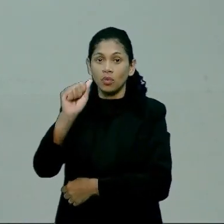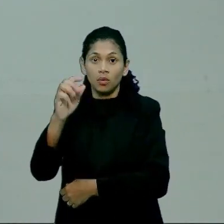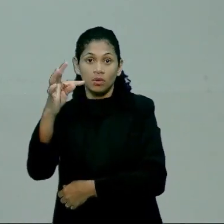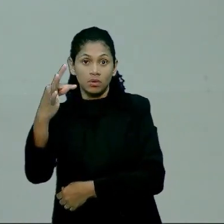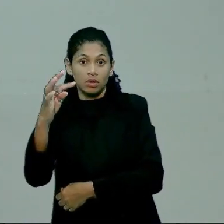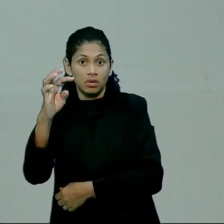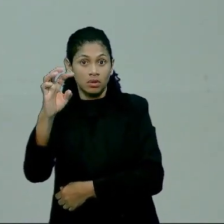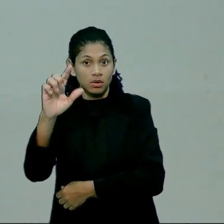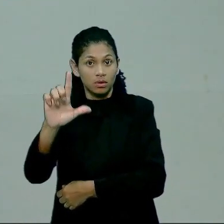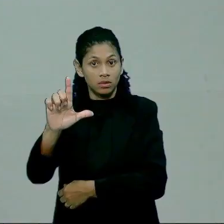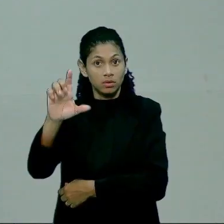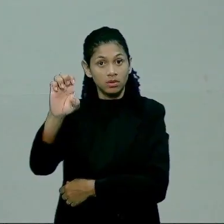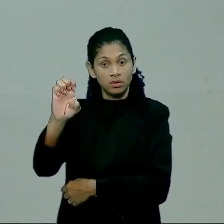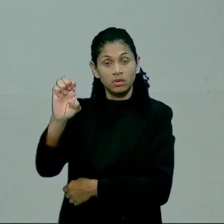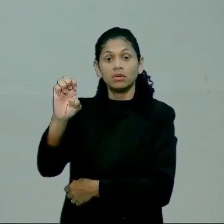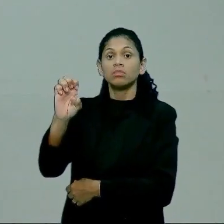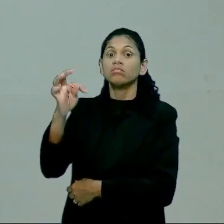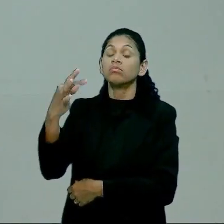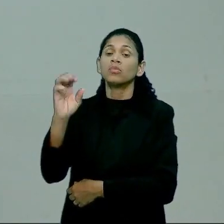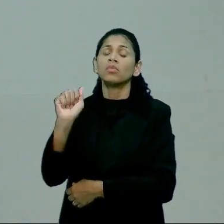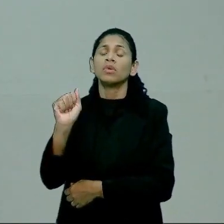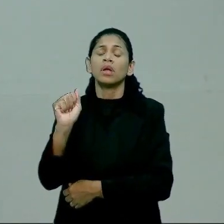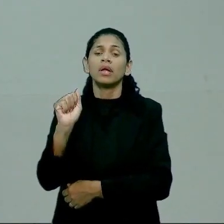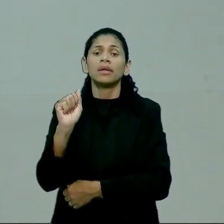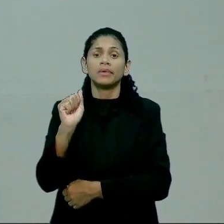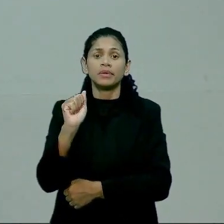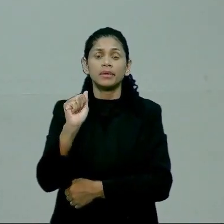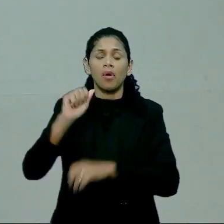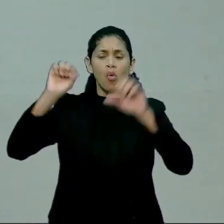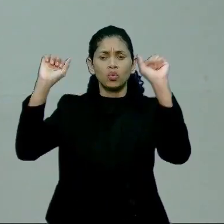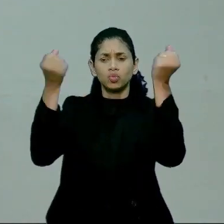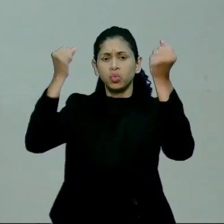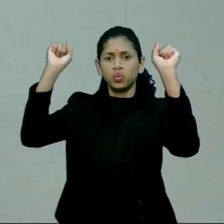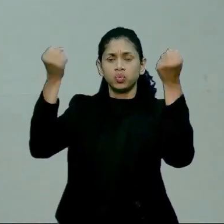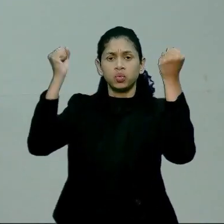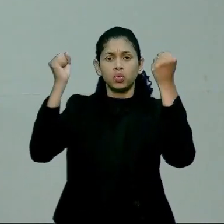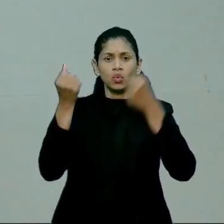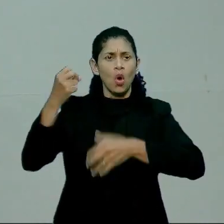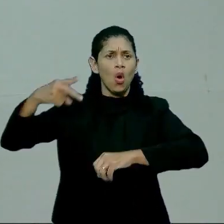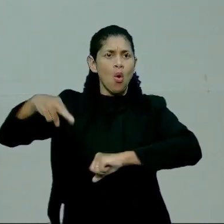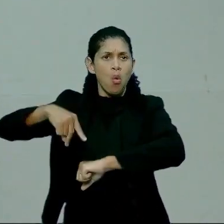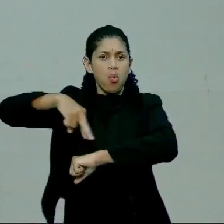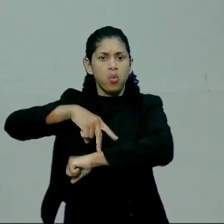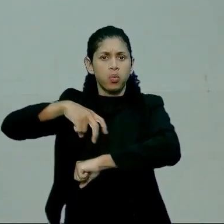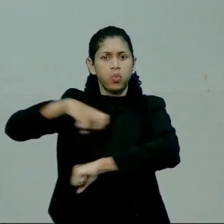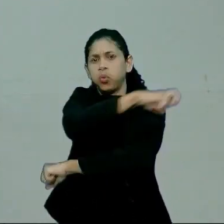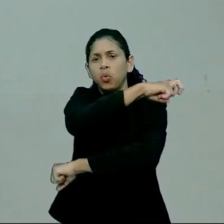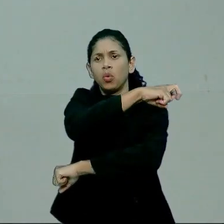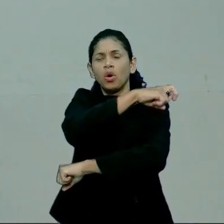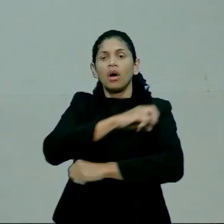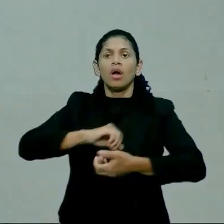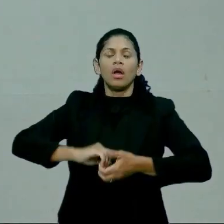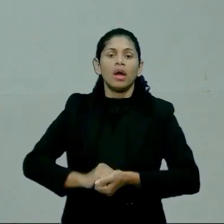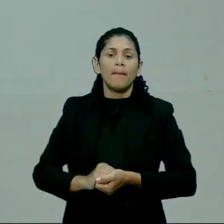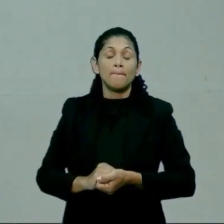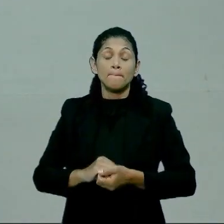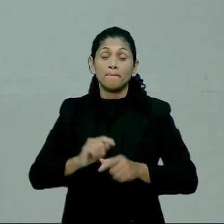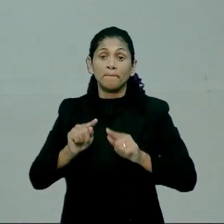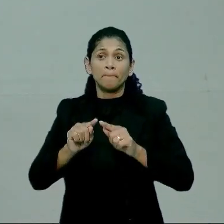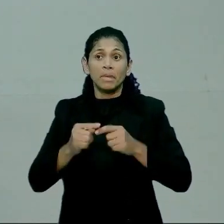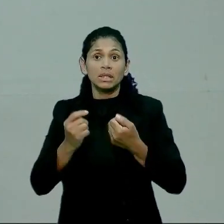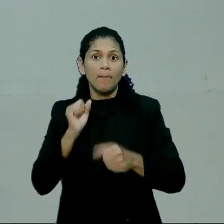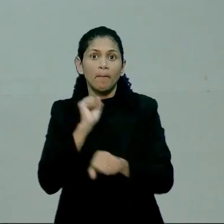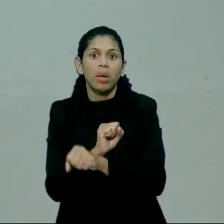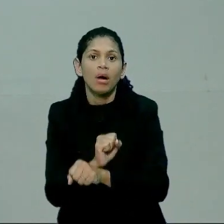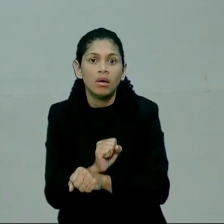ele também chega um momento em que ele para. E aí qual é a consequência? O corpo ele vai demandar o mesmo gasto, a mesma